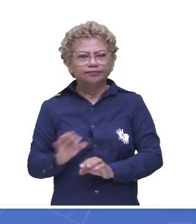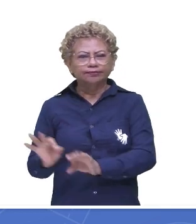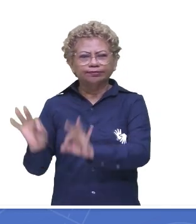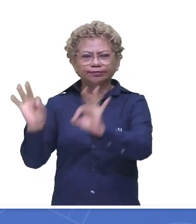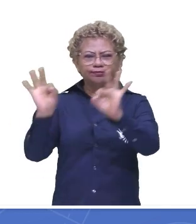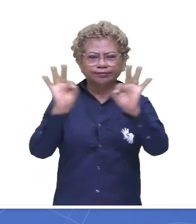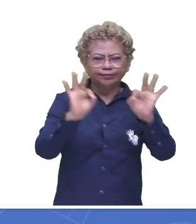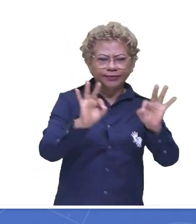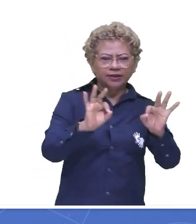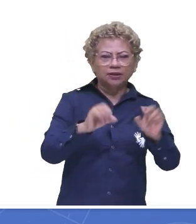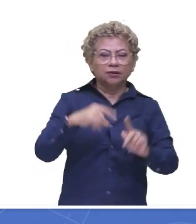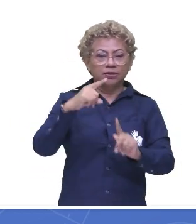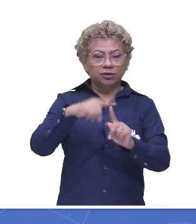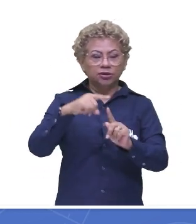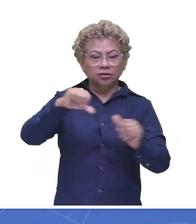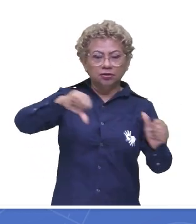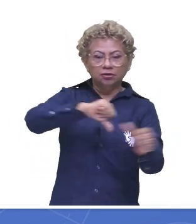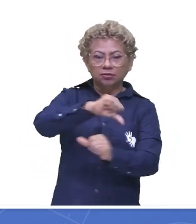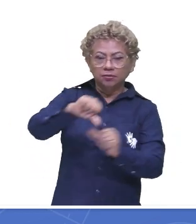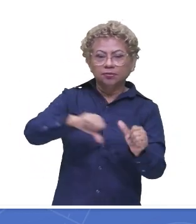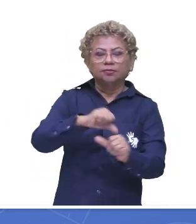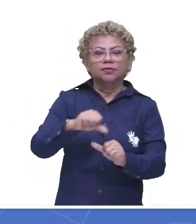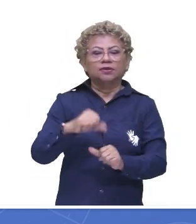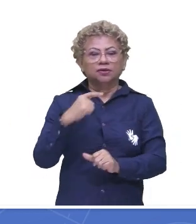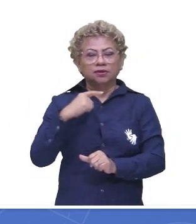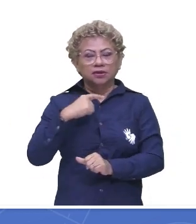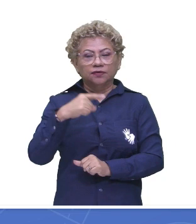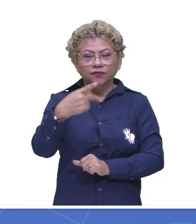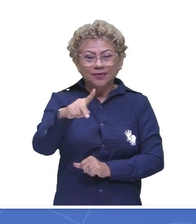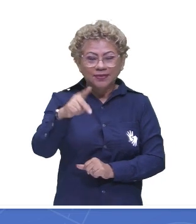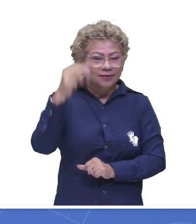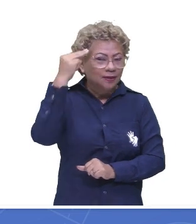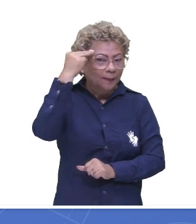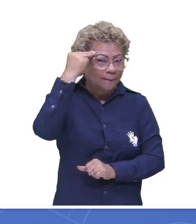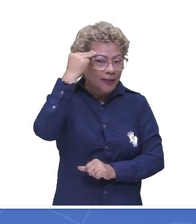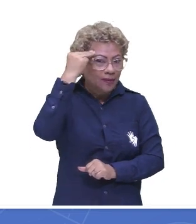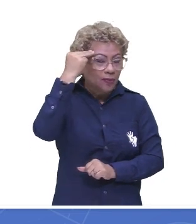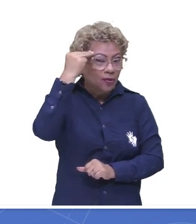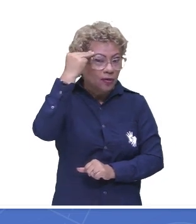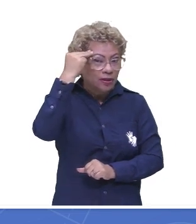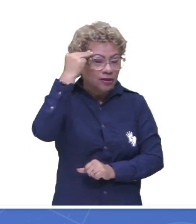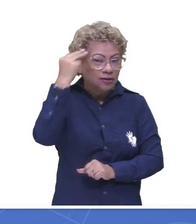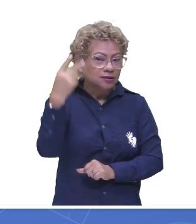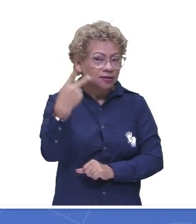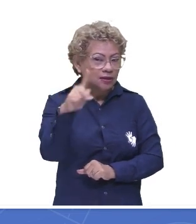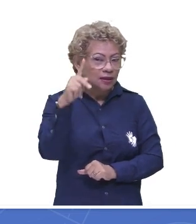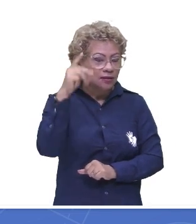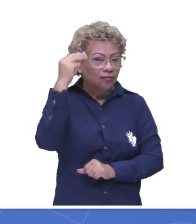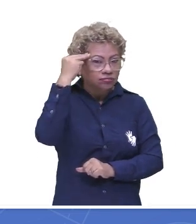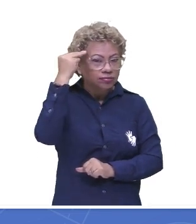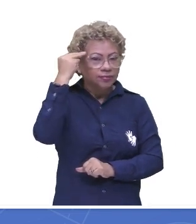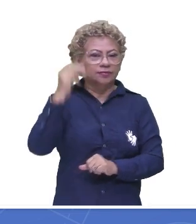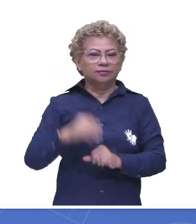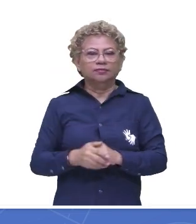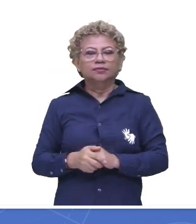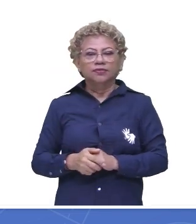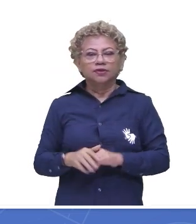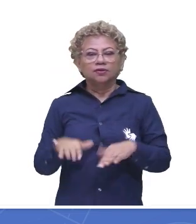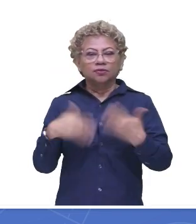nós temos um nomezinho aí. Esse nome tem que ficar na sua mente para sempre, olha. Quando ele vai do sólido para o líquido, nós